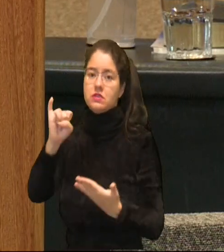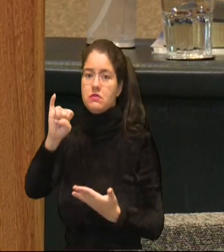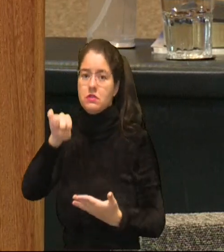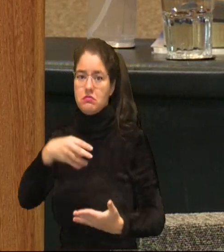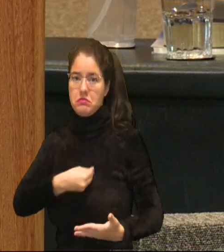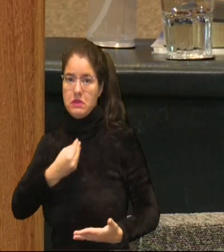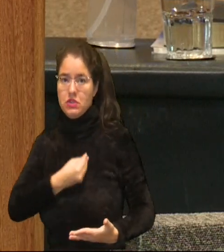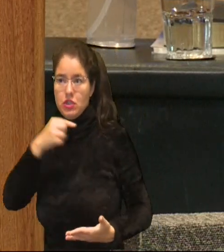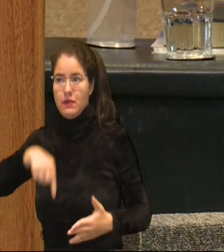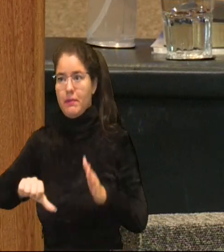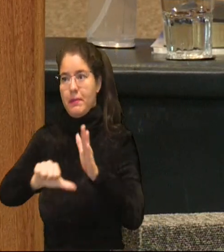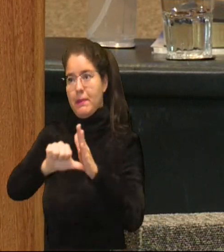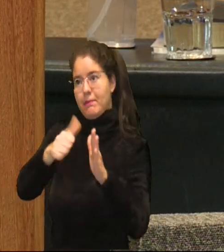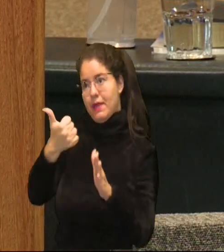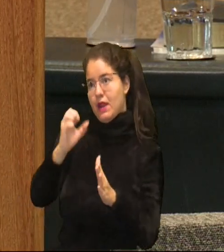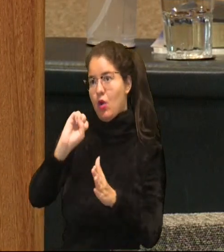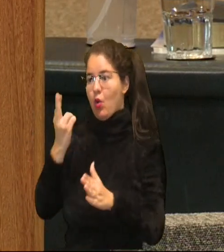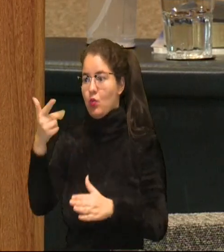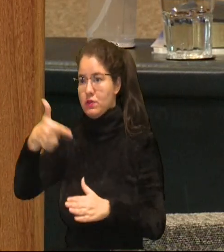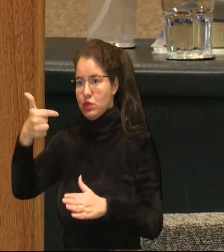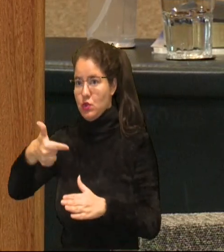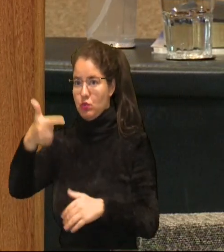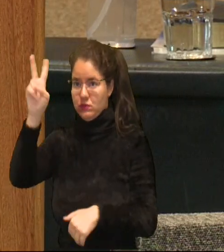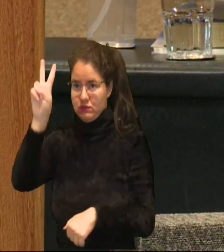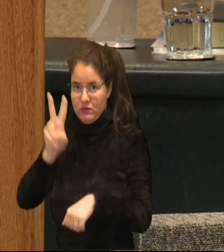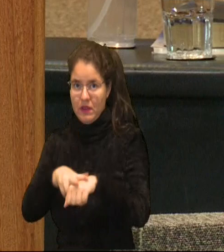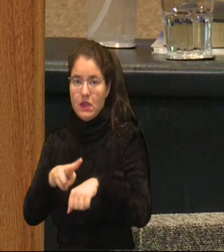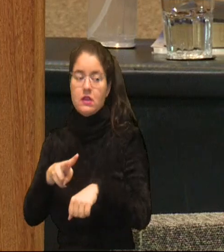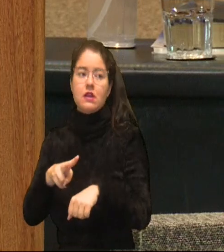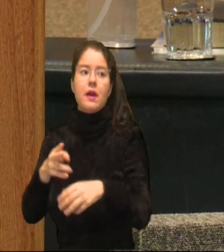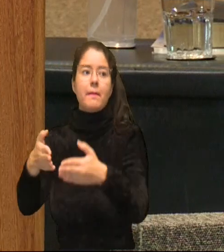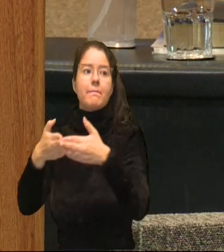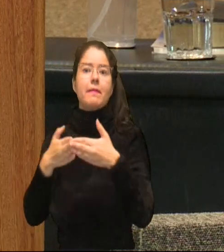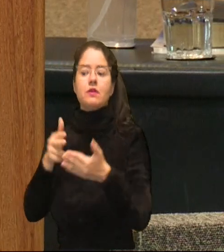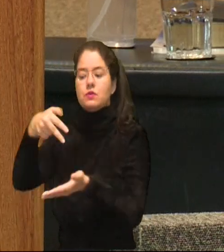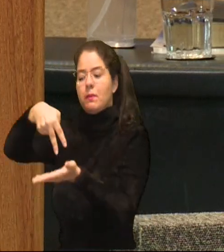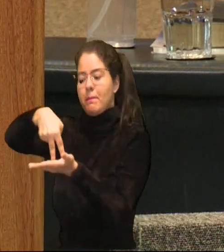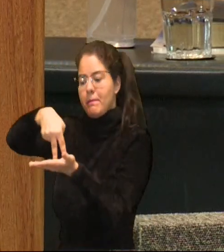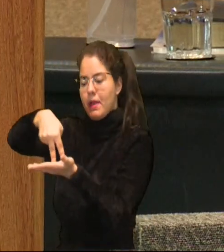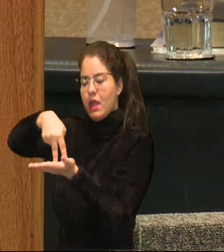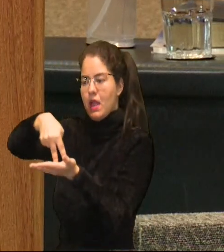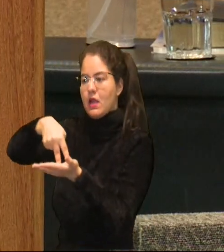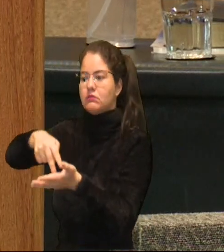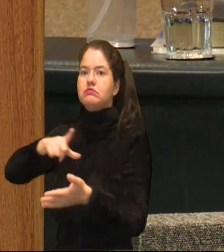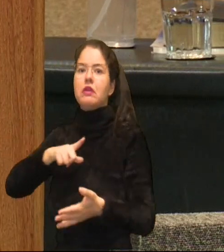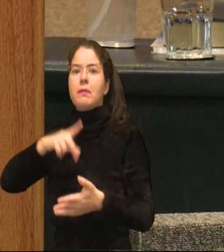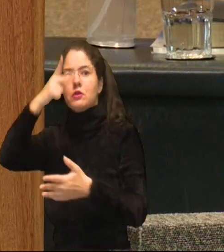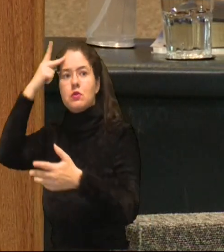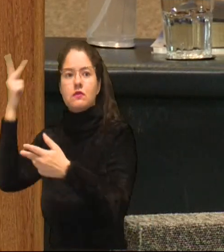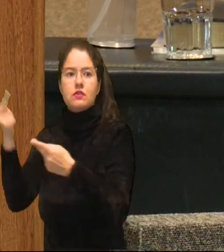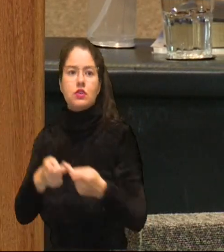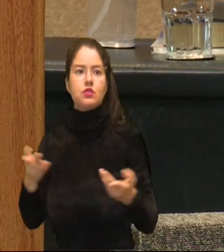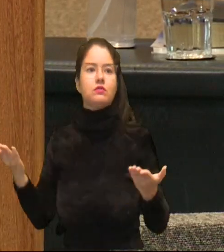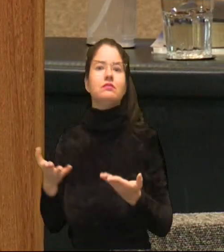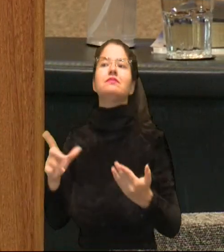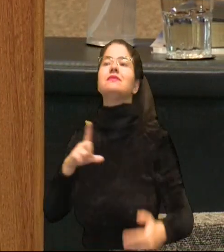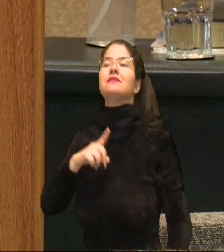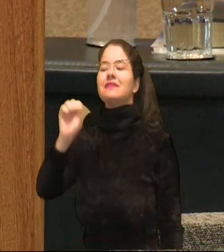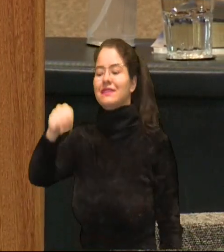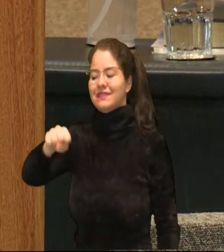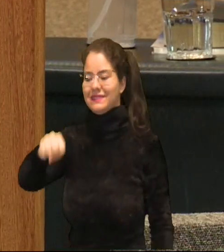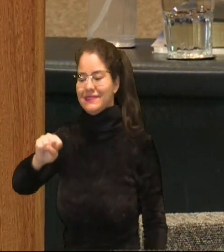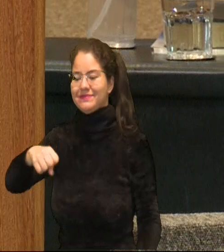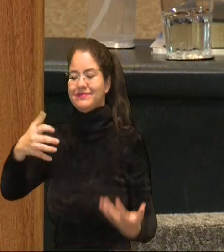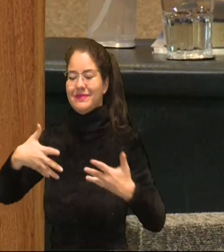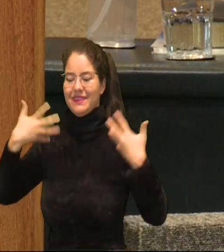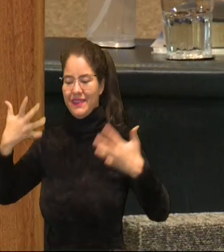primeira ou segunda vez, peço que se coloque de pé por alguns instantes, por favor. Temos visitantes? Temos sim, que